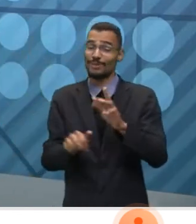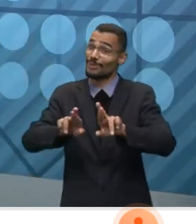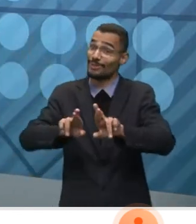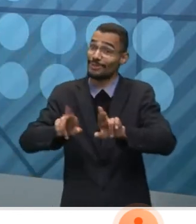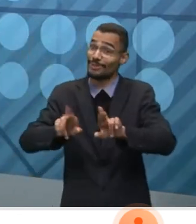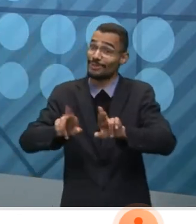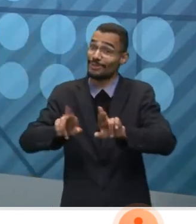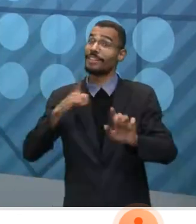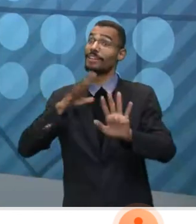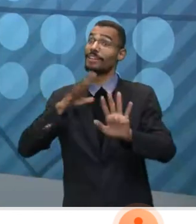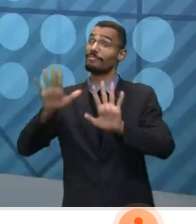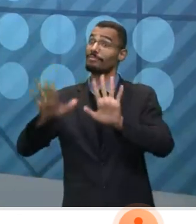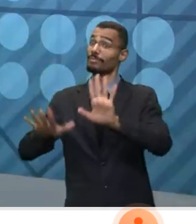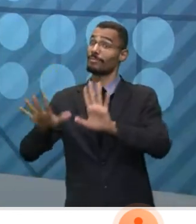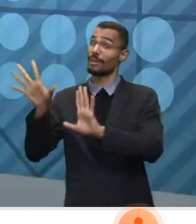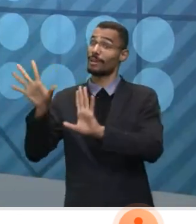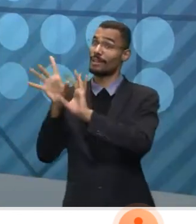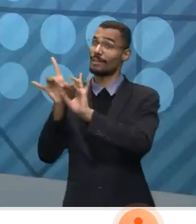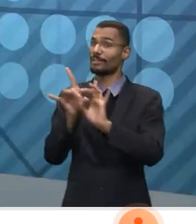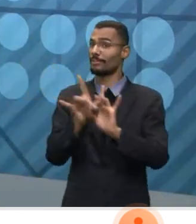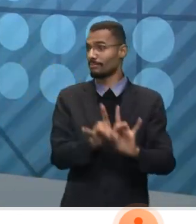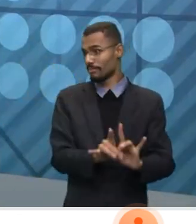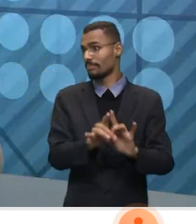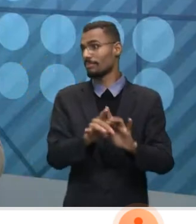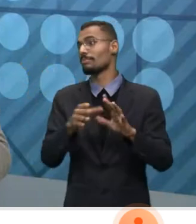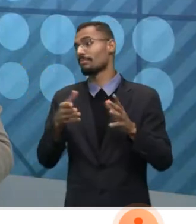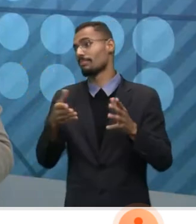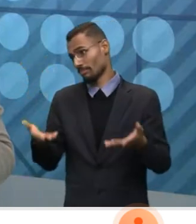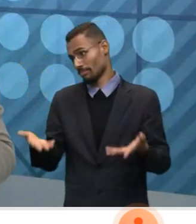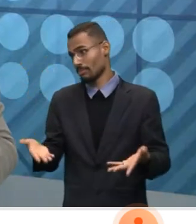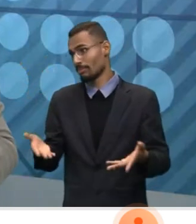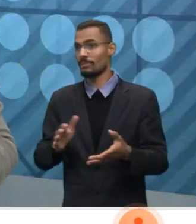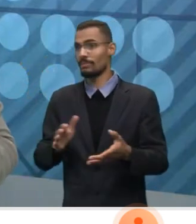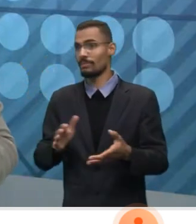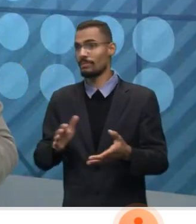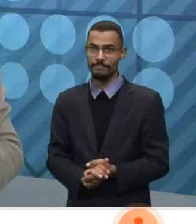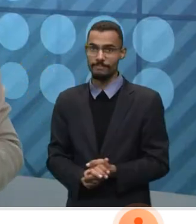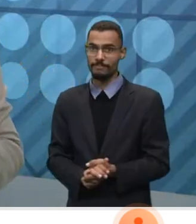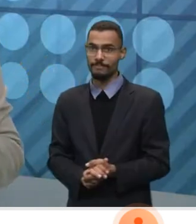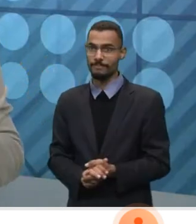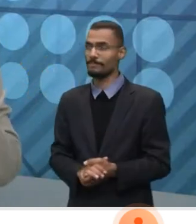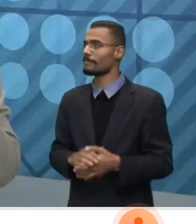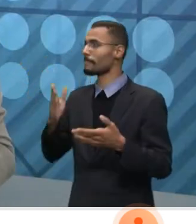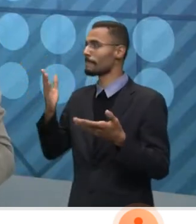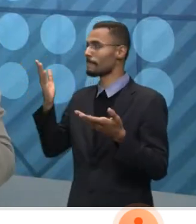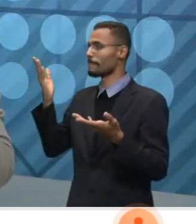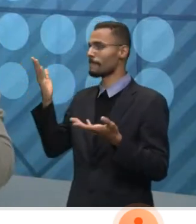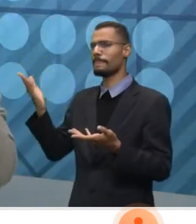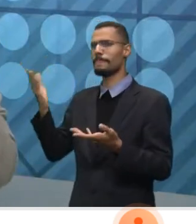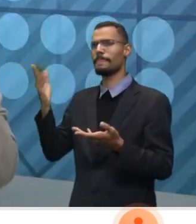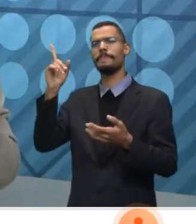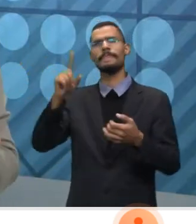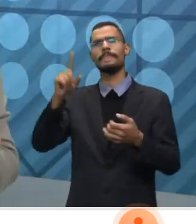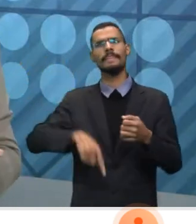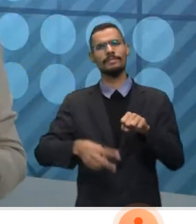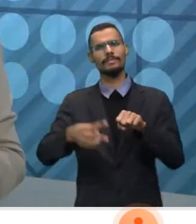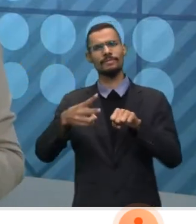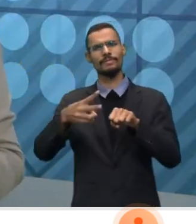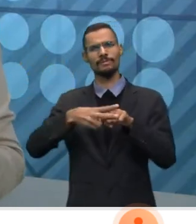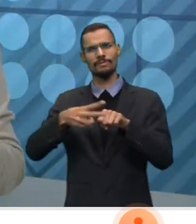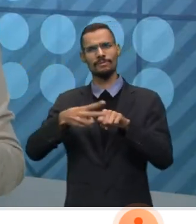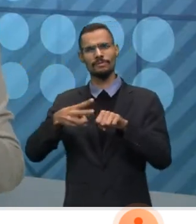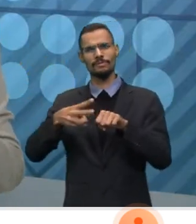de acordo com o aspecto, de acordo com o contexto. A flexão verbal de